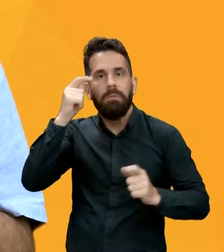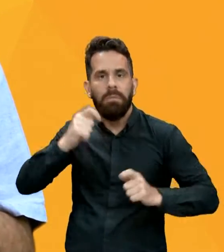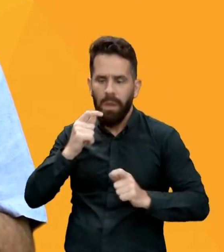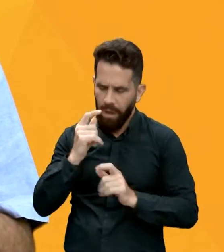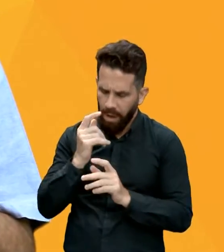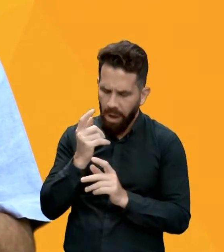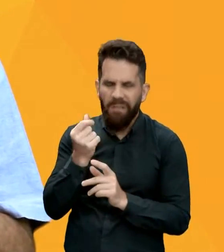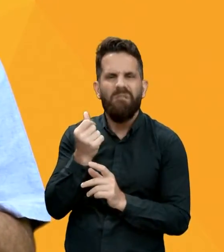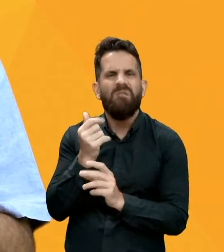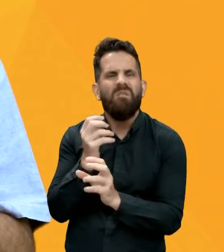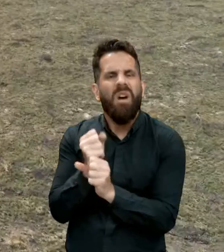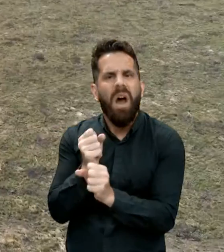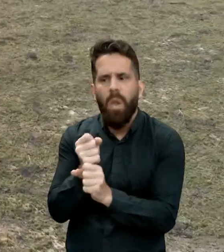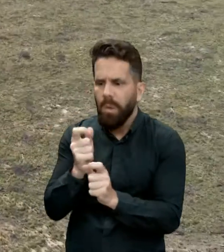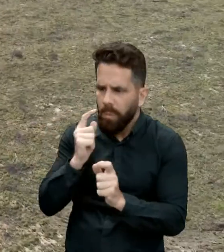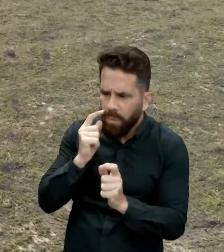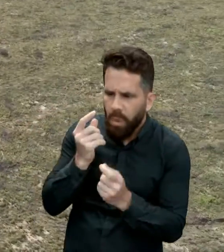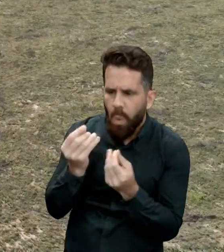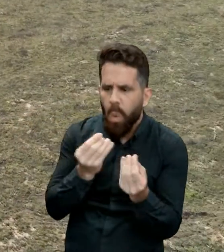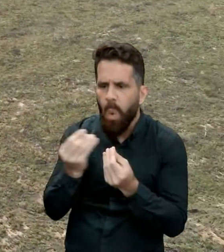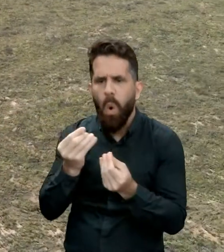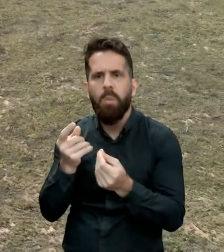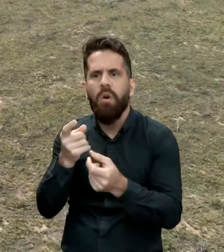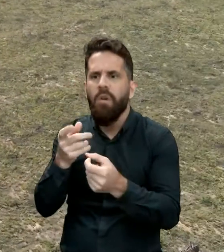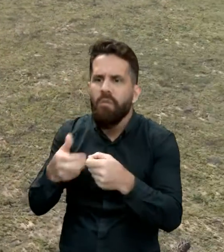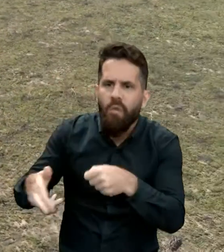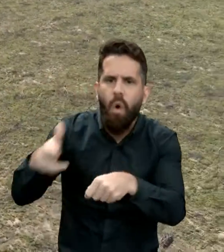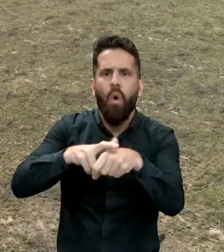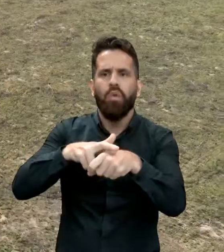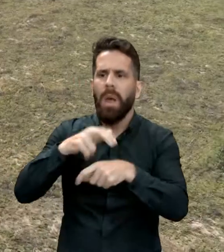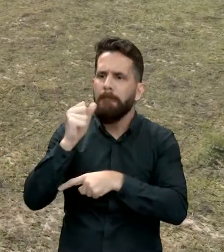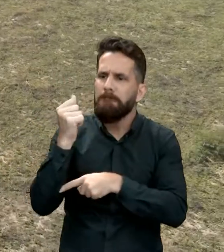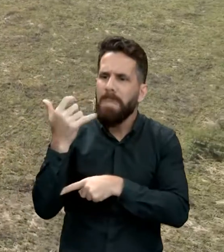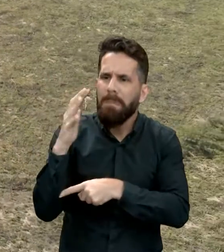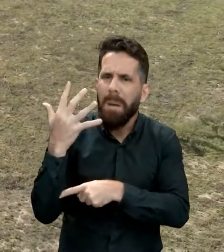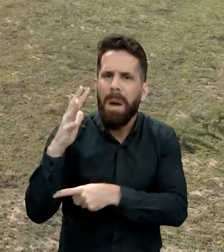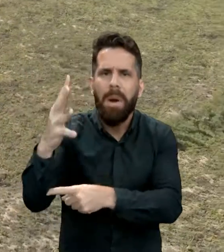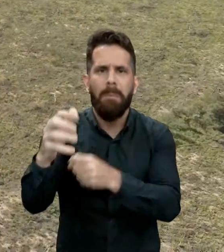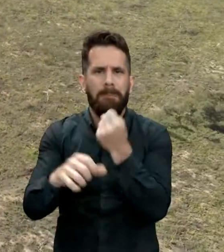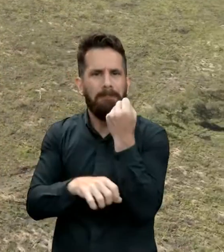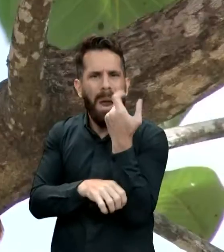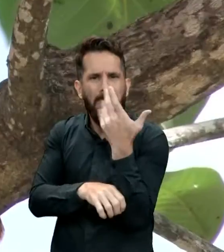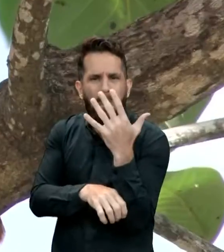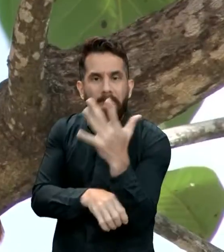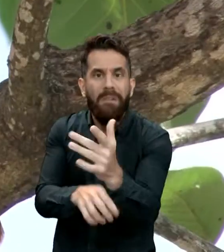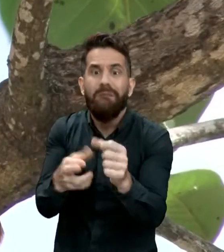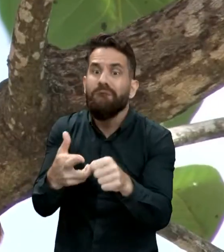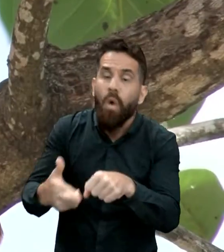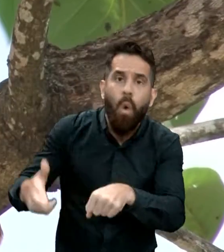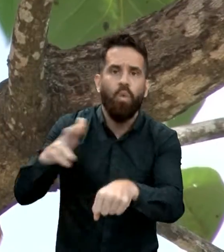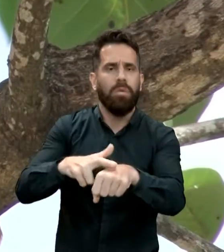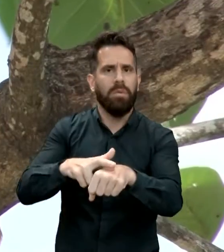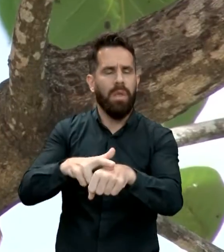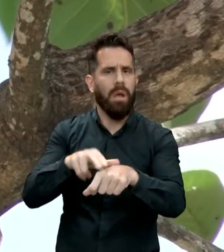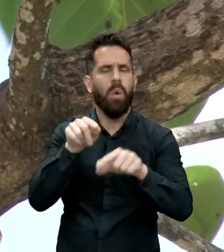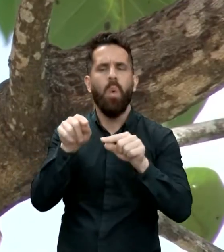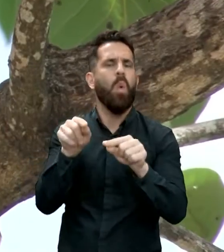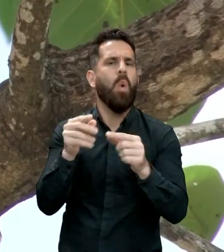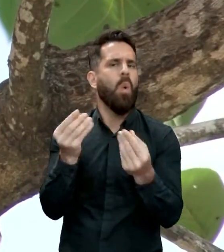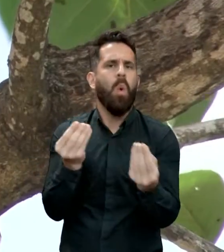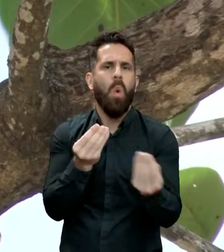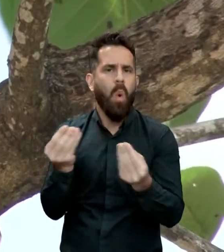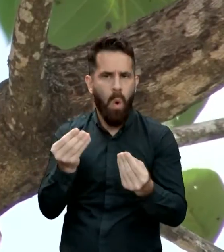ter uma noção sobre onde seria prioritário recuperar as áreas degradadas de forma a maximizar A Conservação da